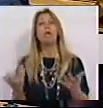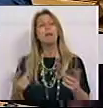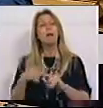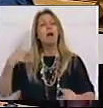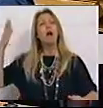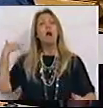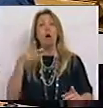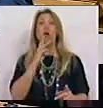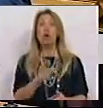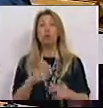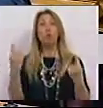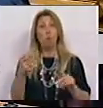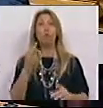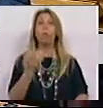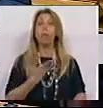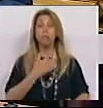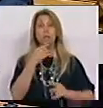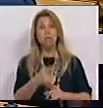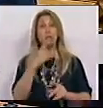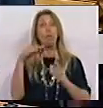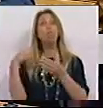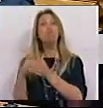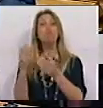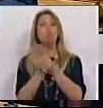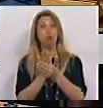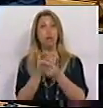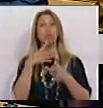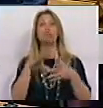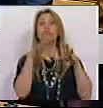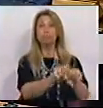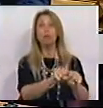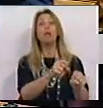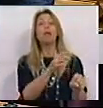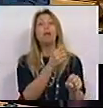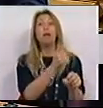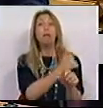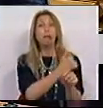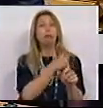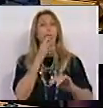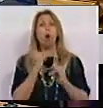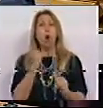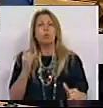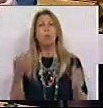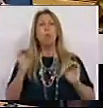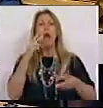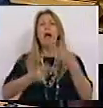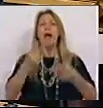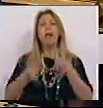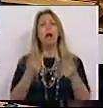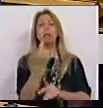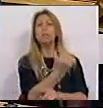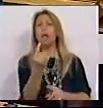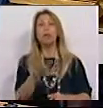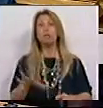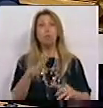oposição de que os processos de penhora decorrem de forma automática, sem análise social de cada caso, o PSD disse na